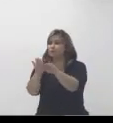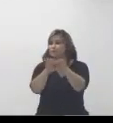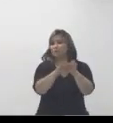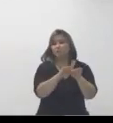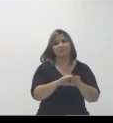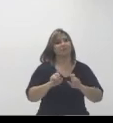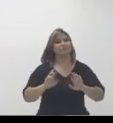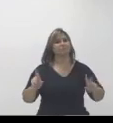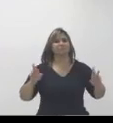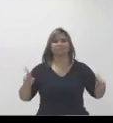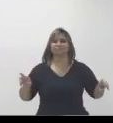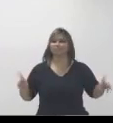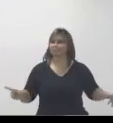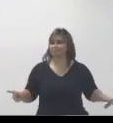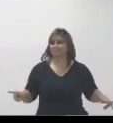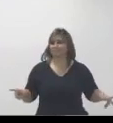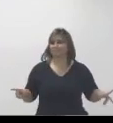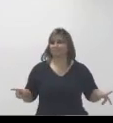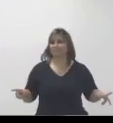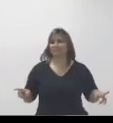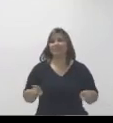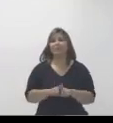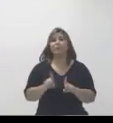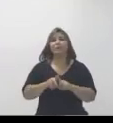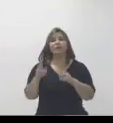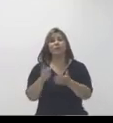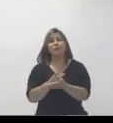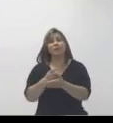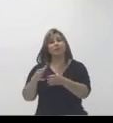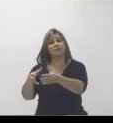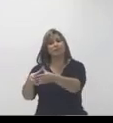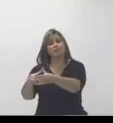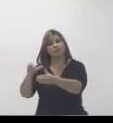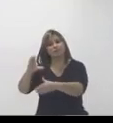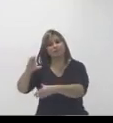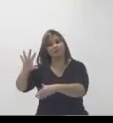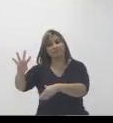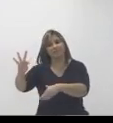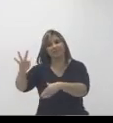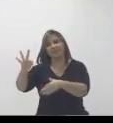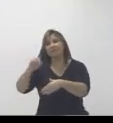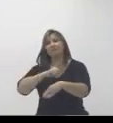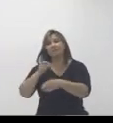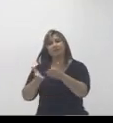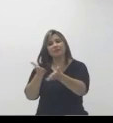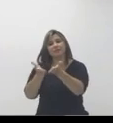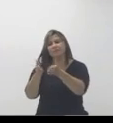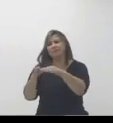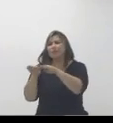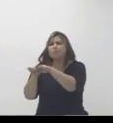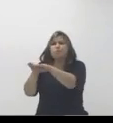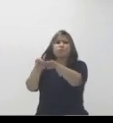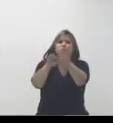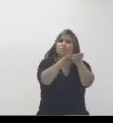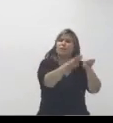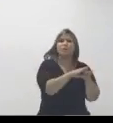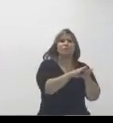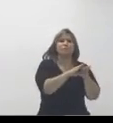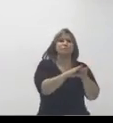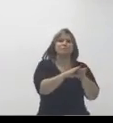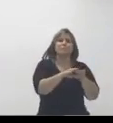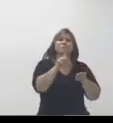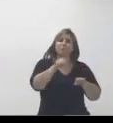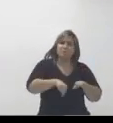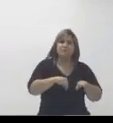terapêutica mas se fica à sua maneira de cuidado nesse sentido existe pode ser que para alguém dar